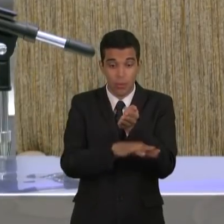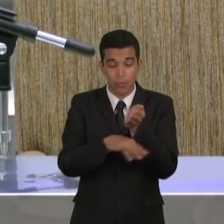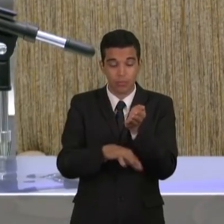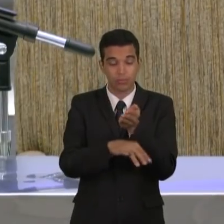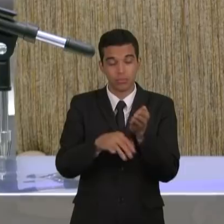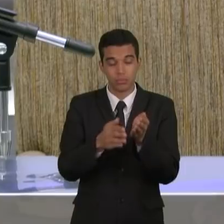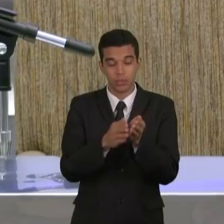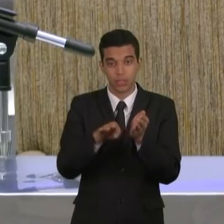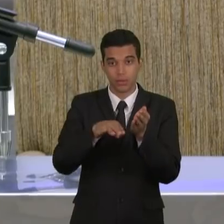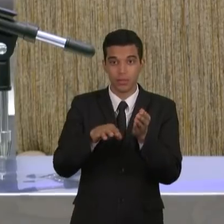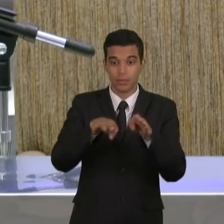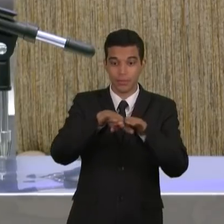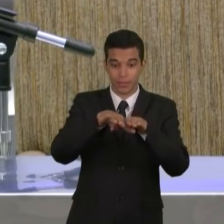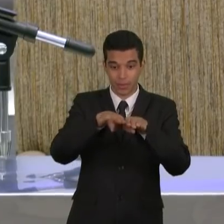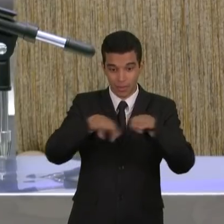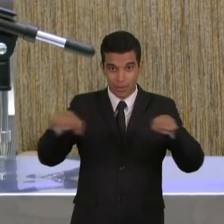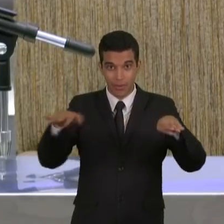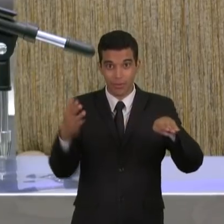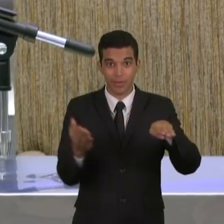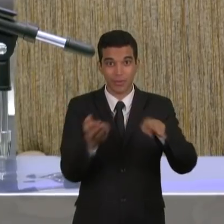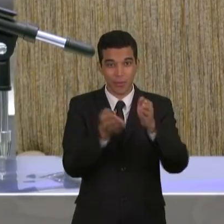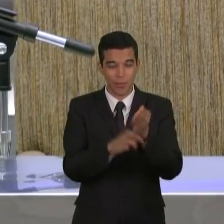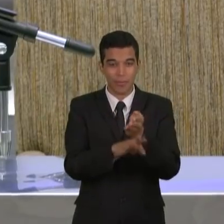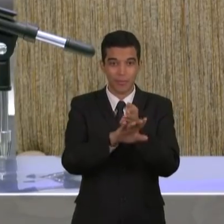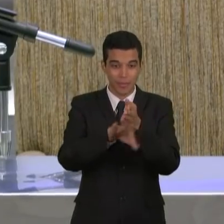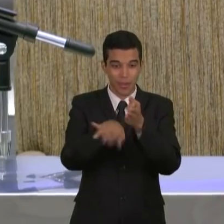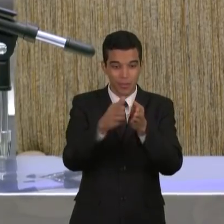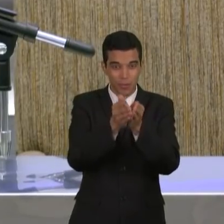afundar afundar afundar